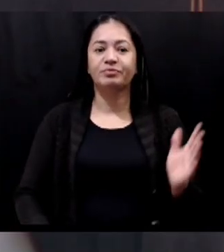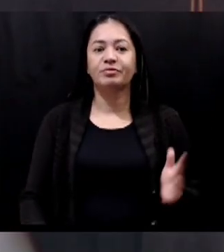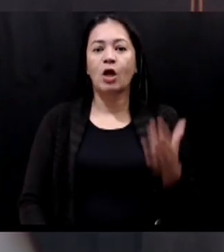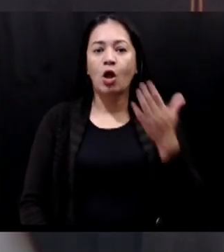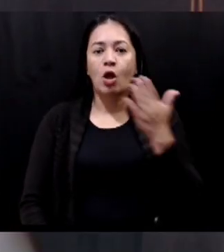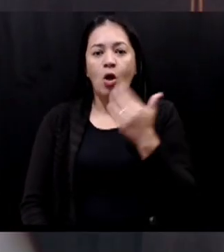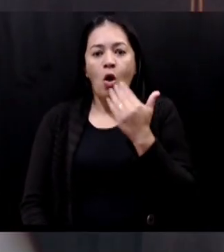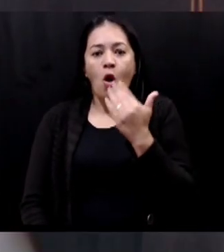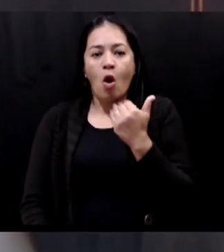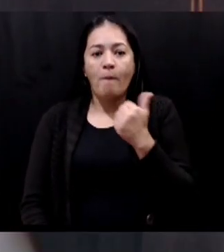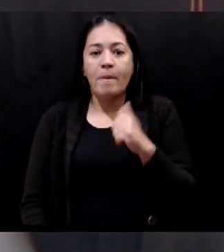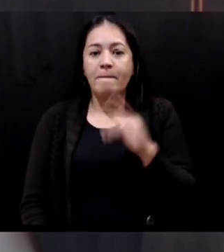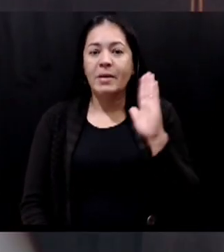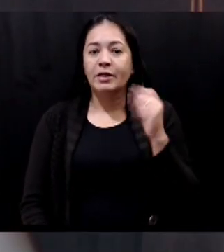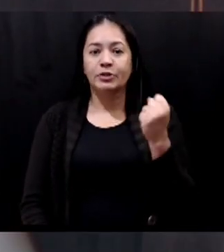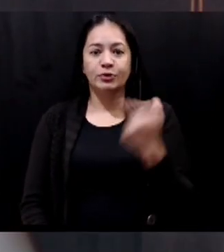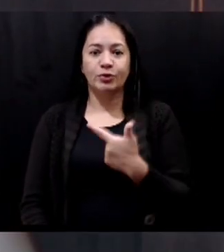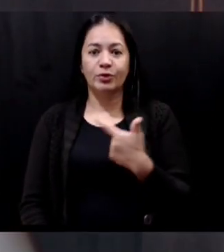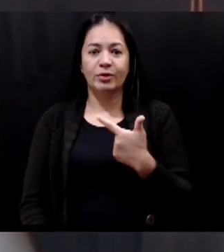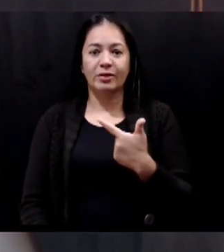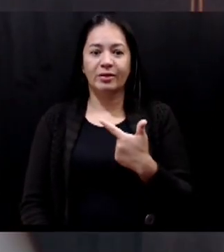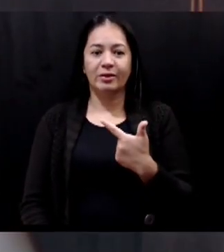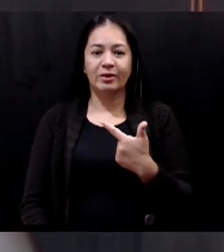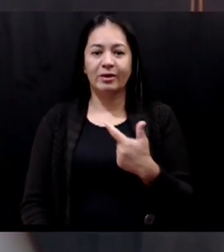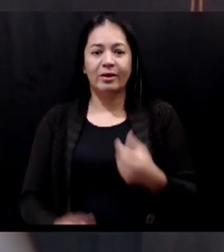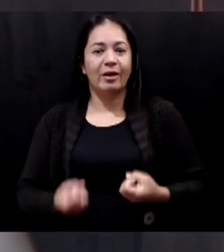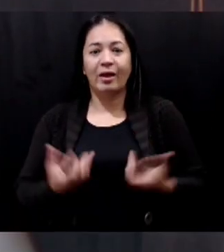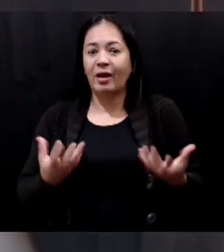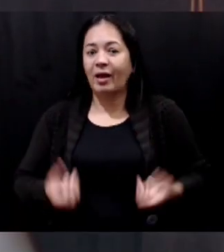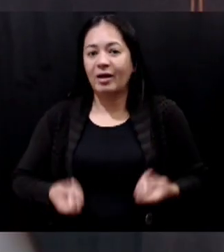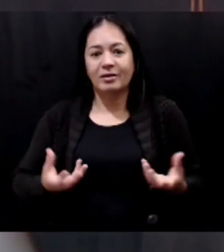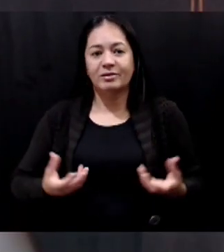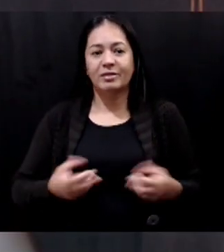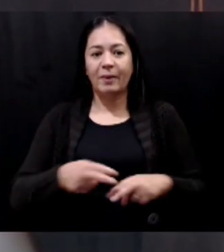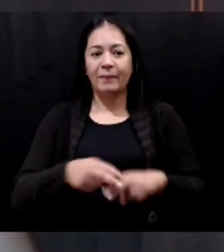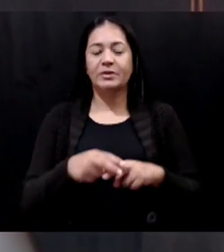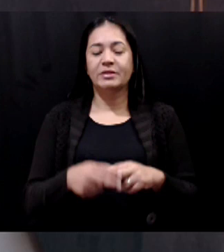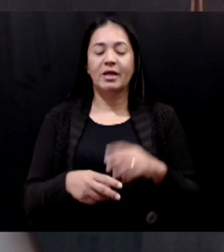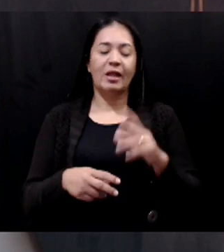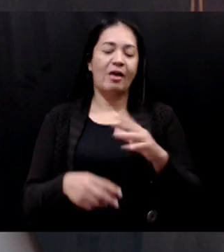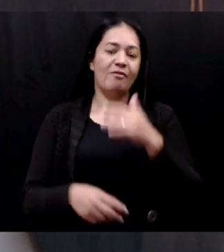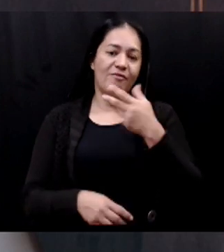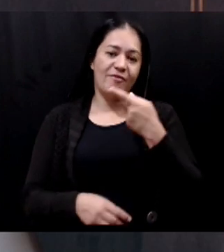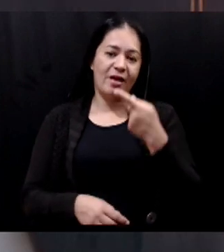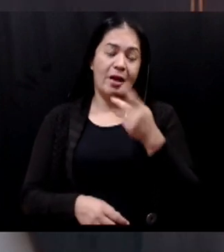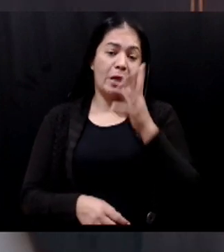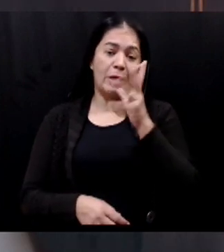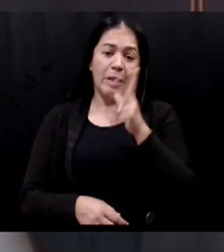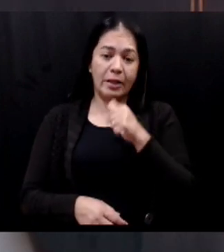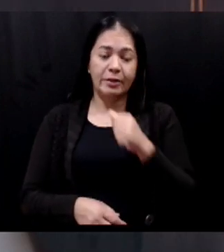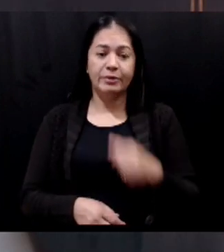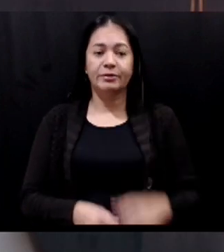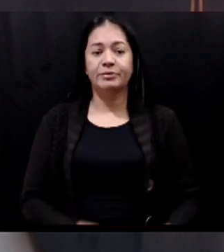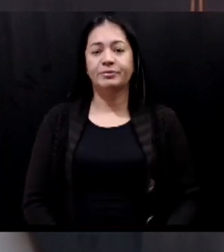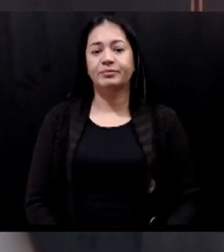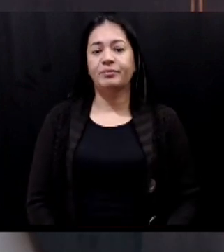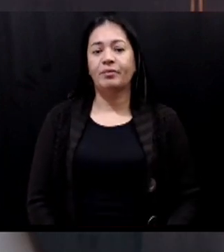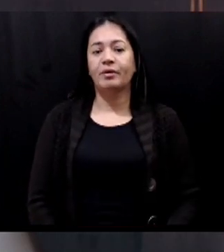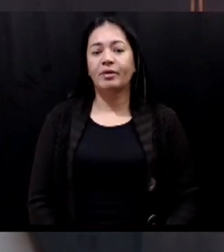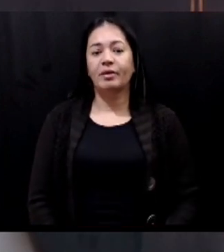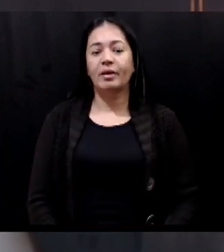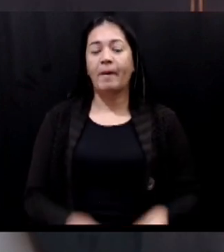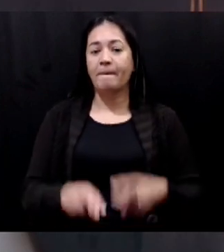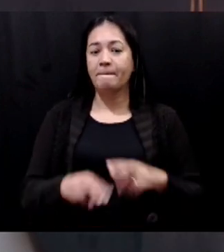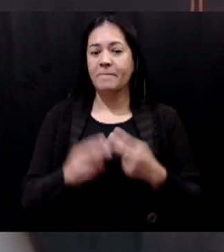do que gasta, e aí elas atribuem isso ao metabolismo lento. Então, a gente consegue entender que, na verdade, não é a culpa do metabolismo,